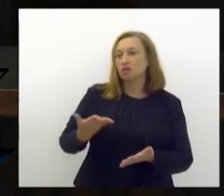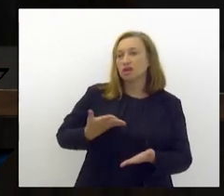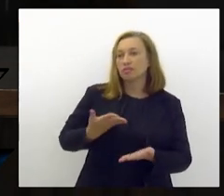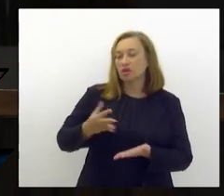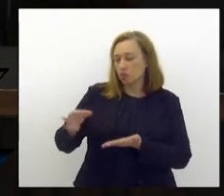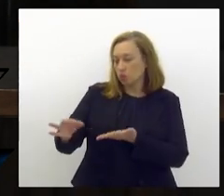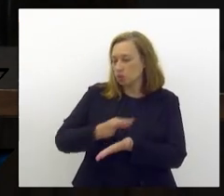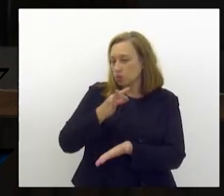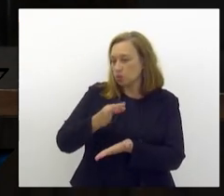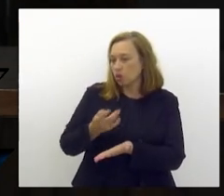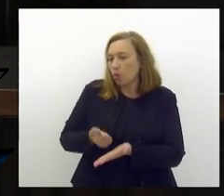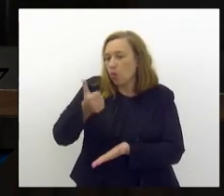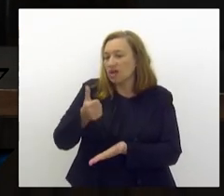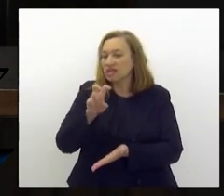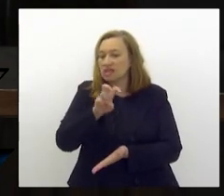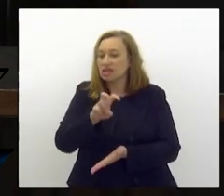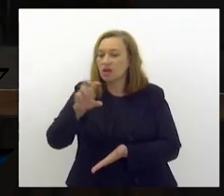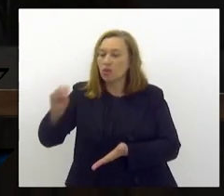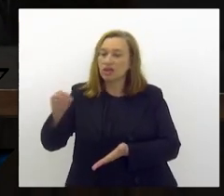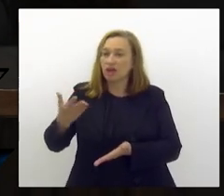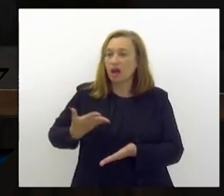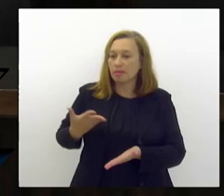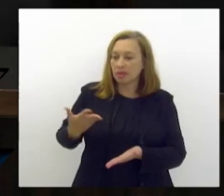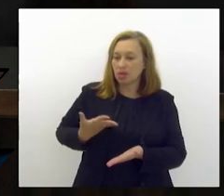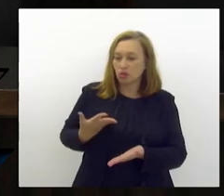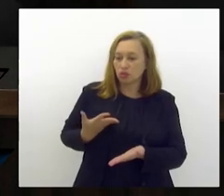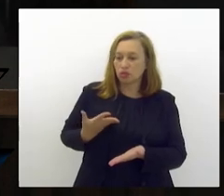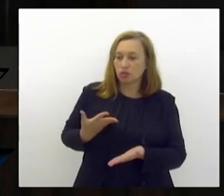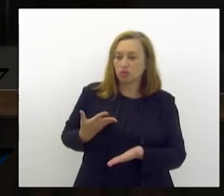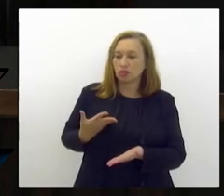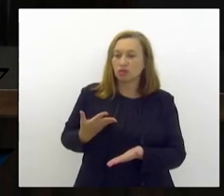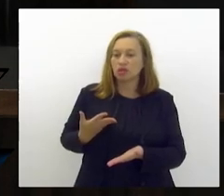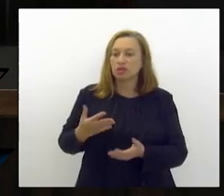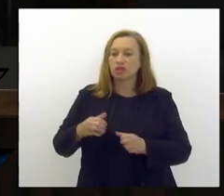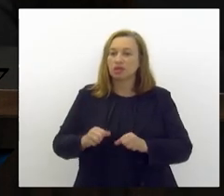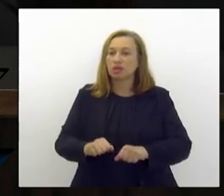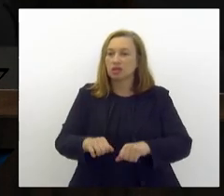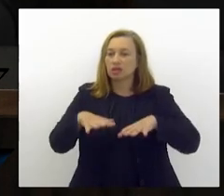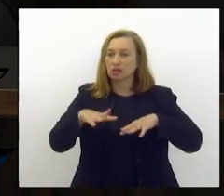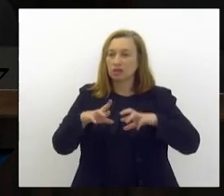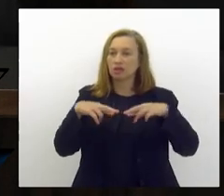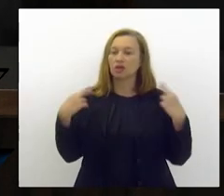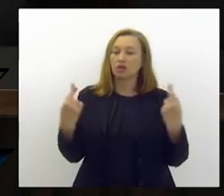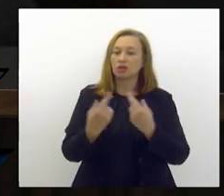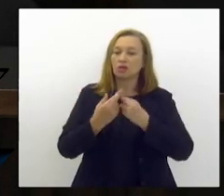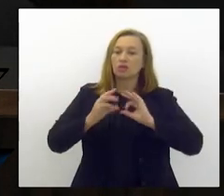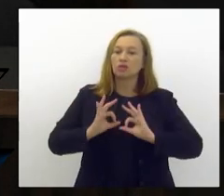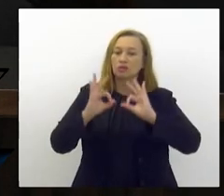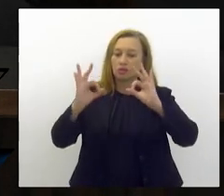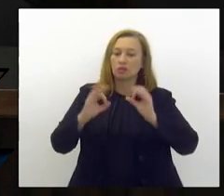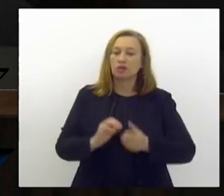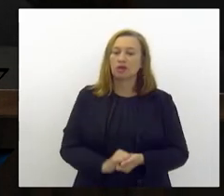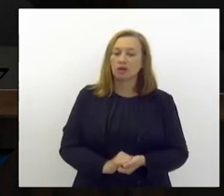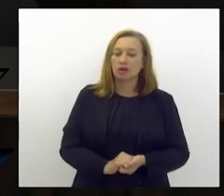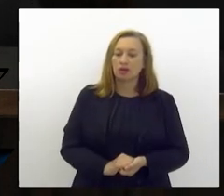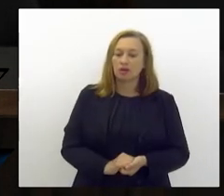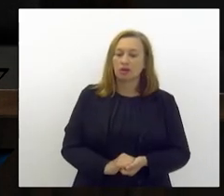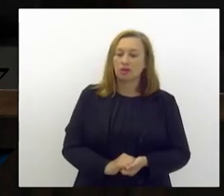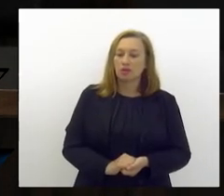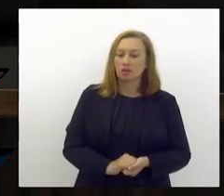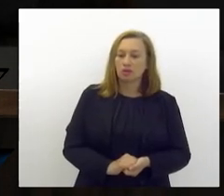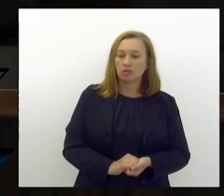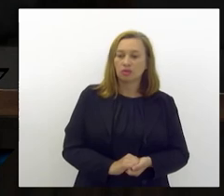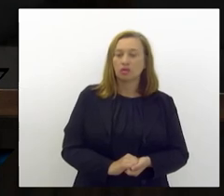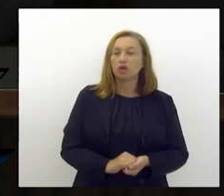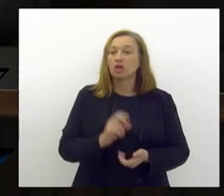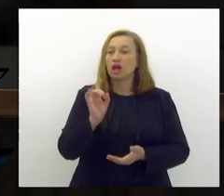assinatura, eu acho, de quase 50 colegas e a gente faria essa sessão extraordinária aqui. Então, vou pedir para a gente votar em bloco realmente. Eu acho que